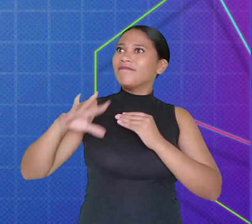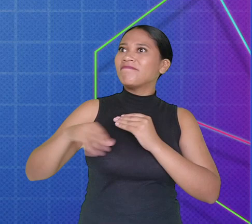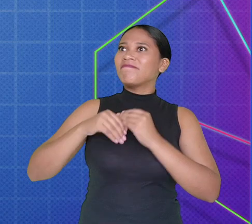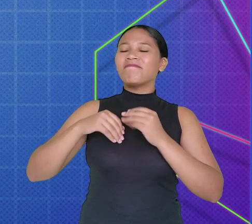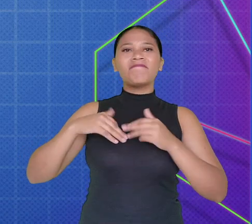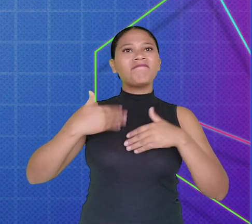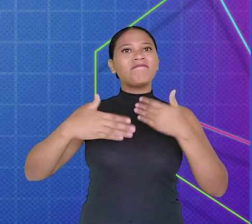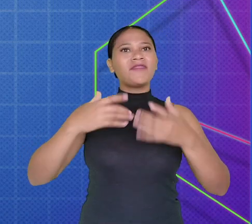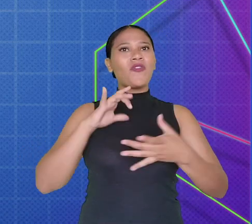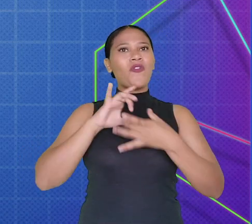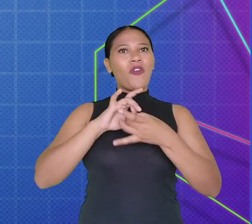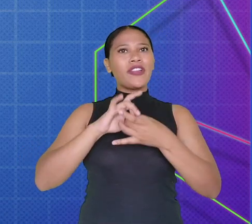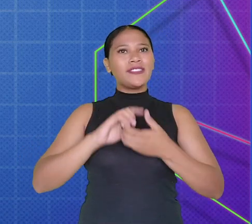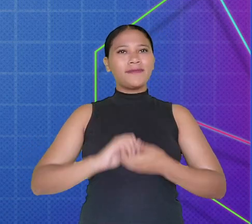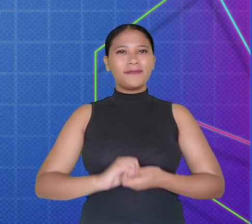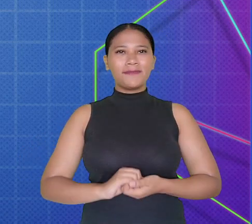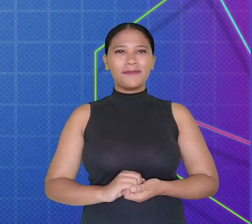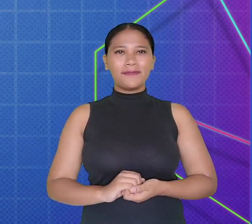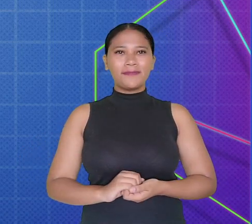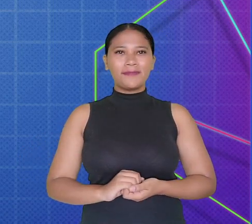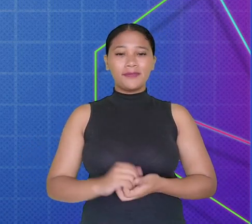mais rica e envolvente.